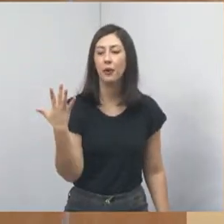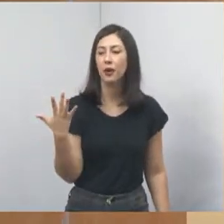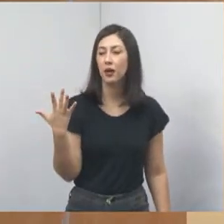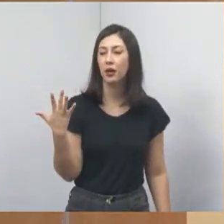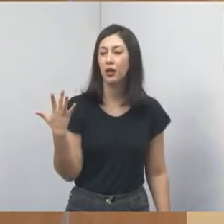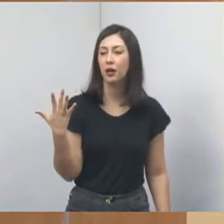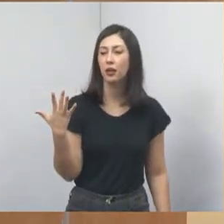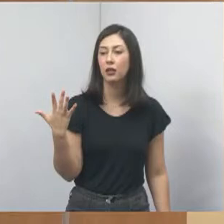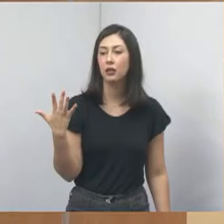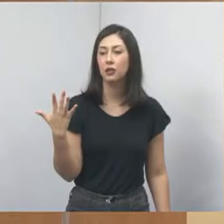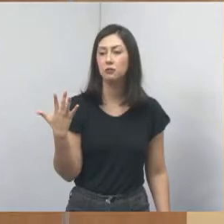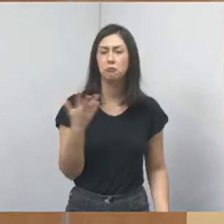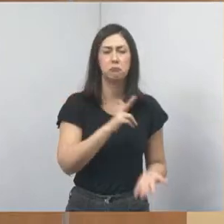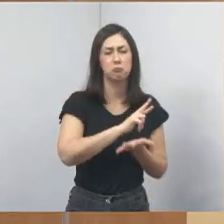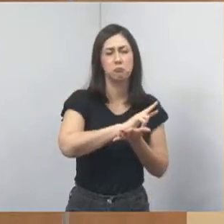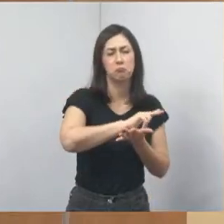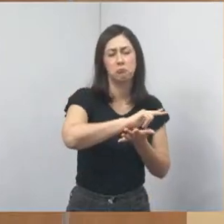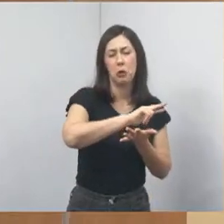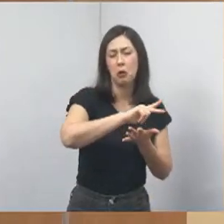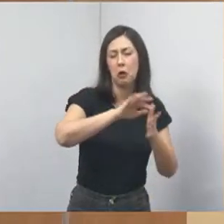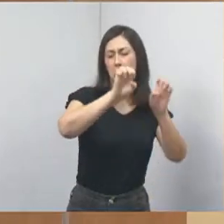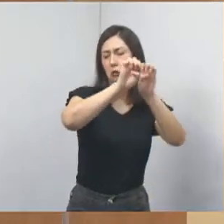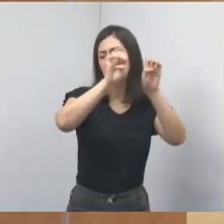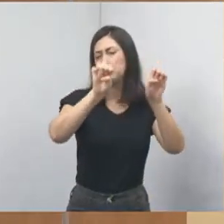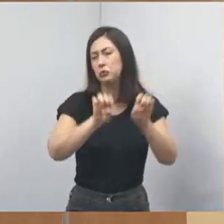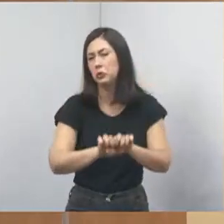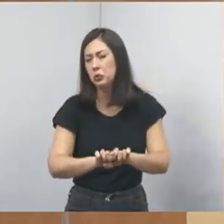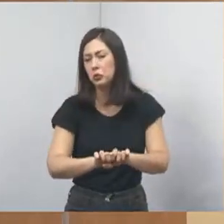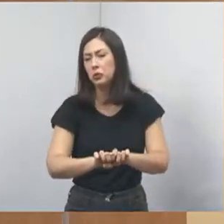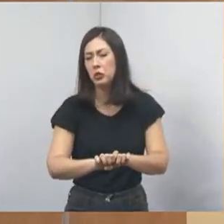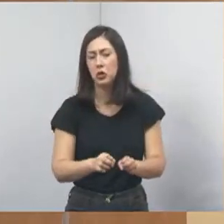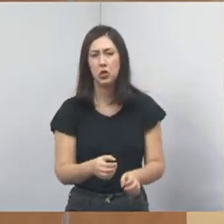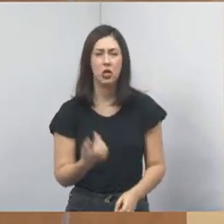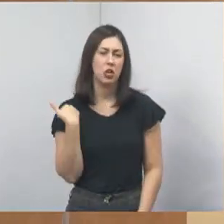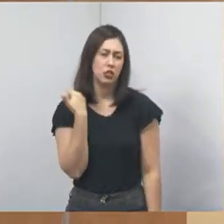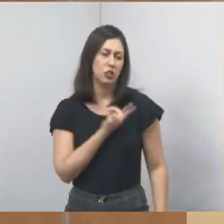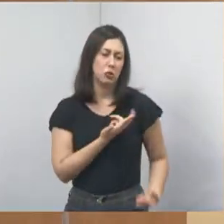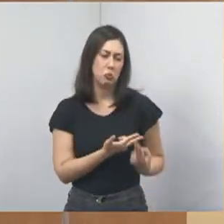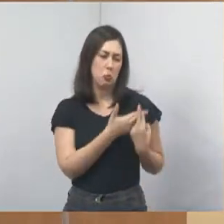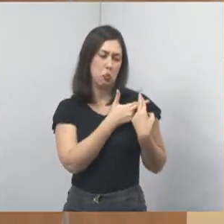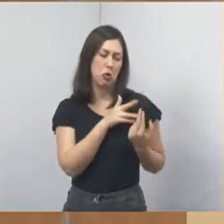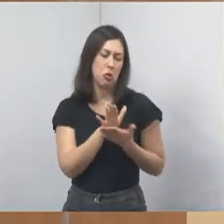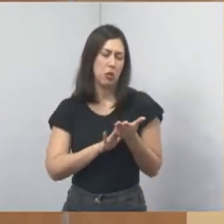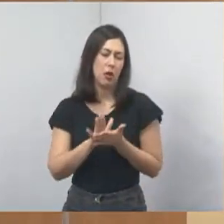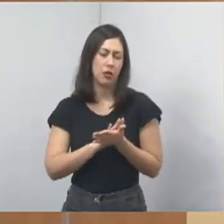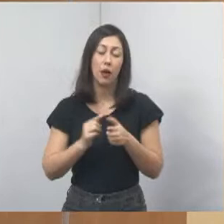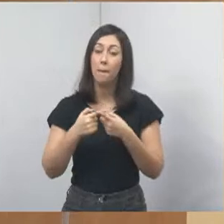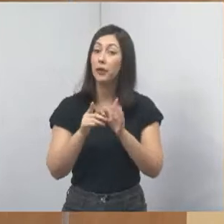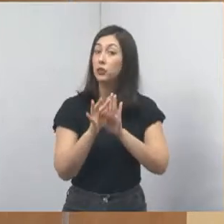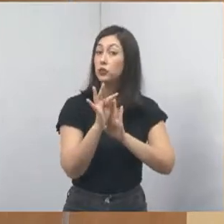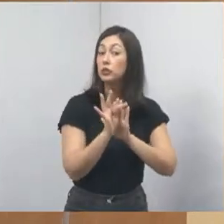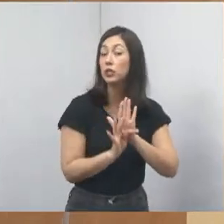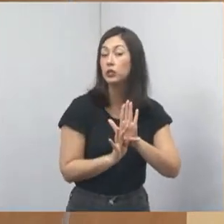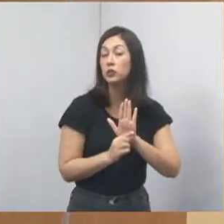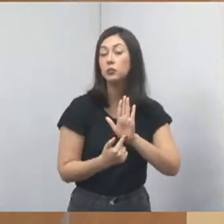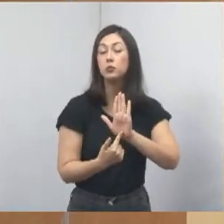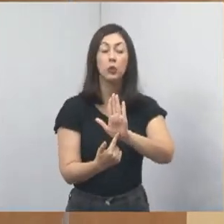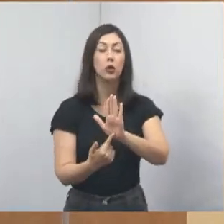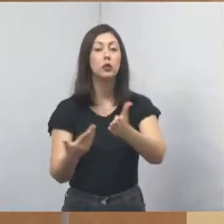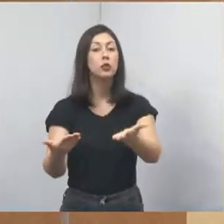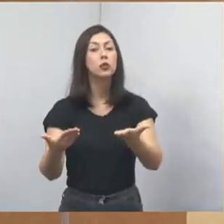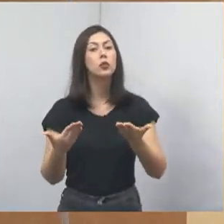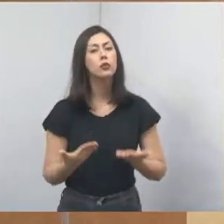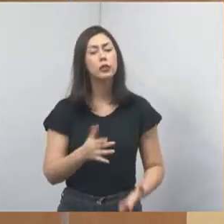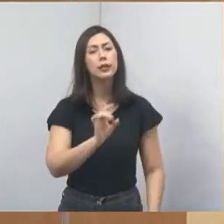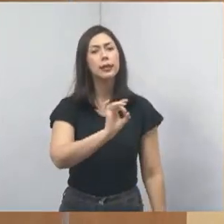função de outras estruturas, a culpa não é nossa. O texto da campanha convida cada um de nós, na